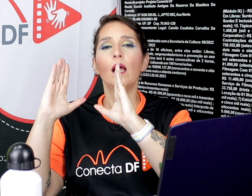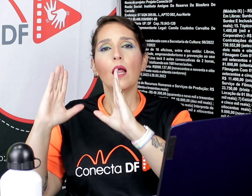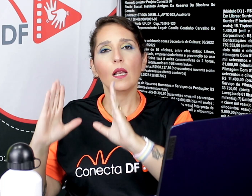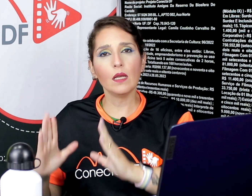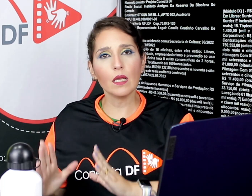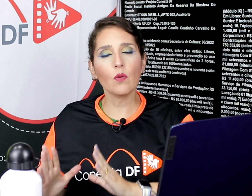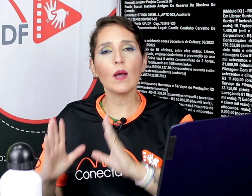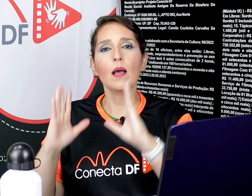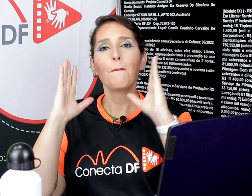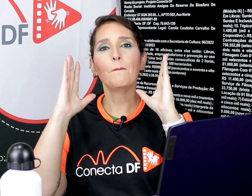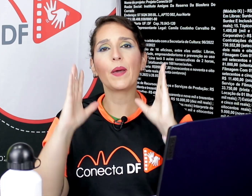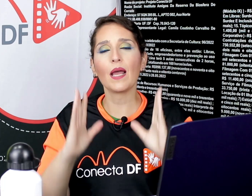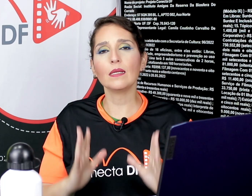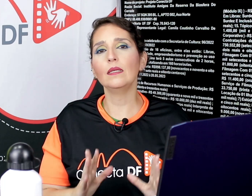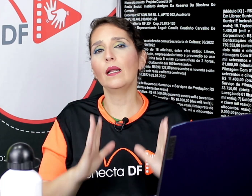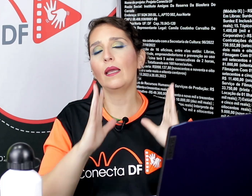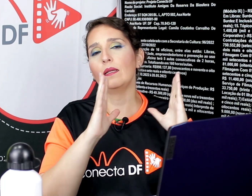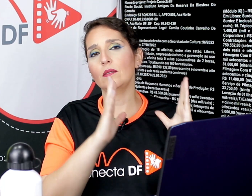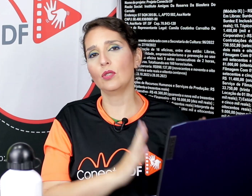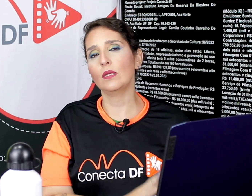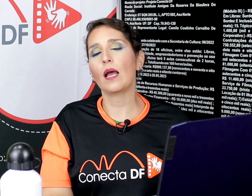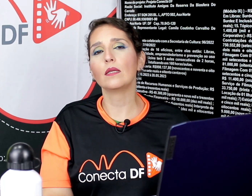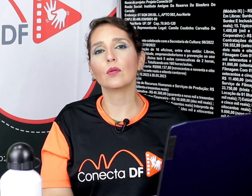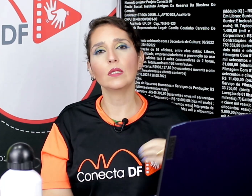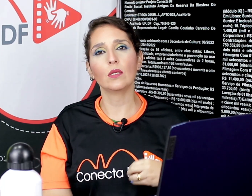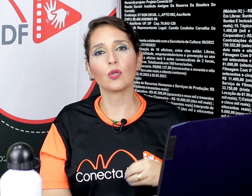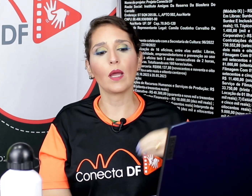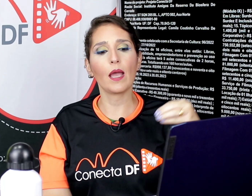significa Língua Brasileira de